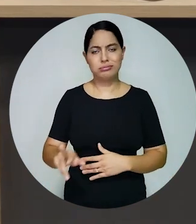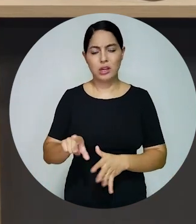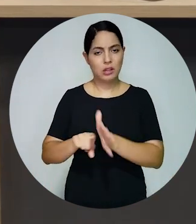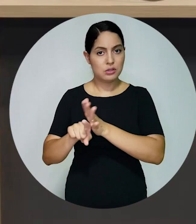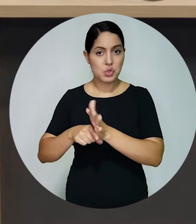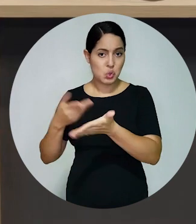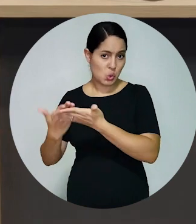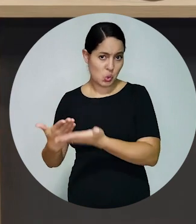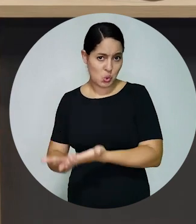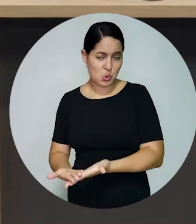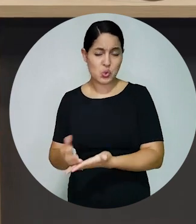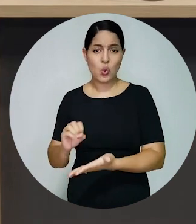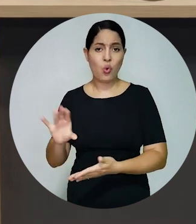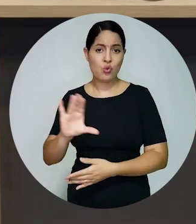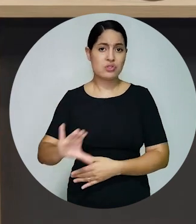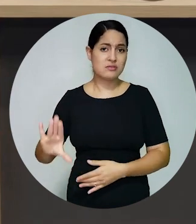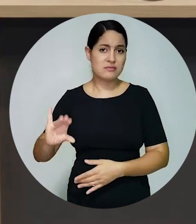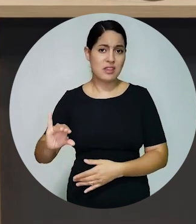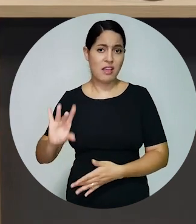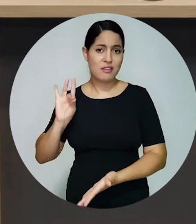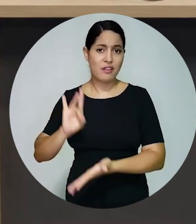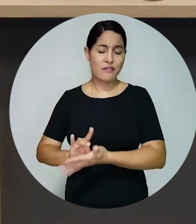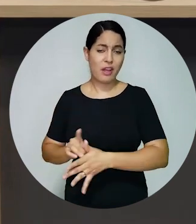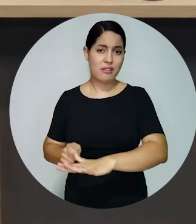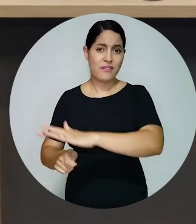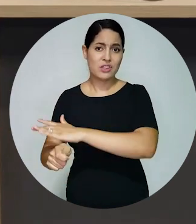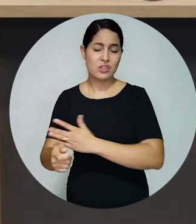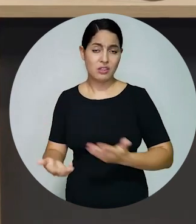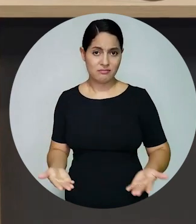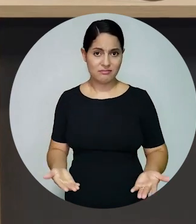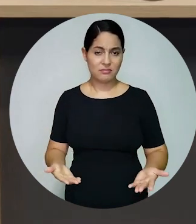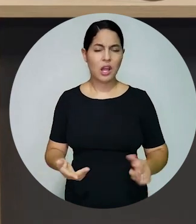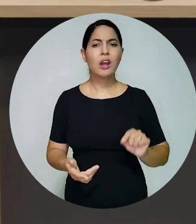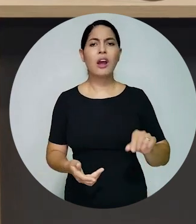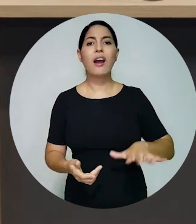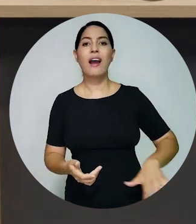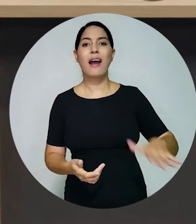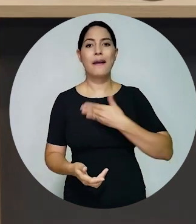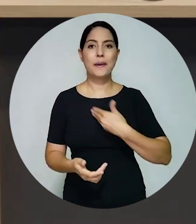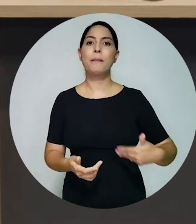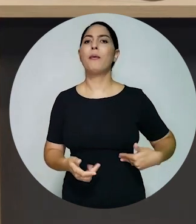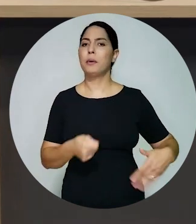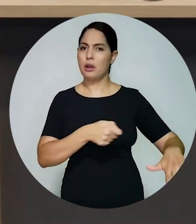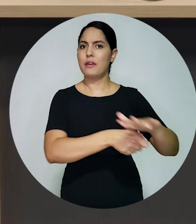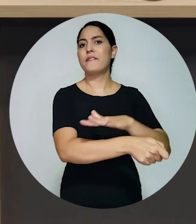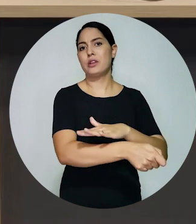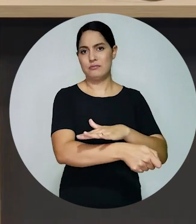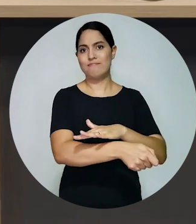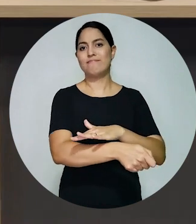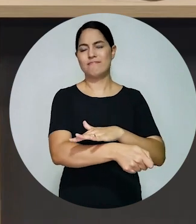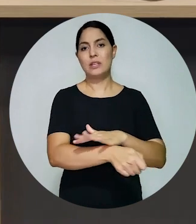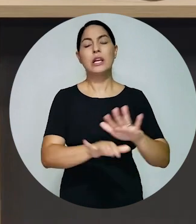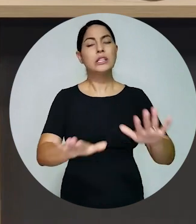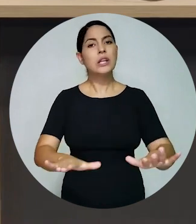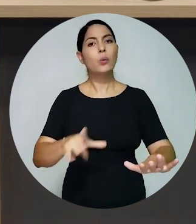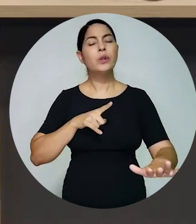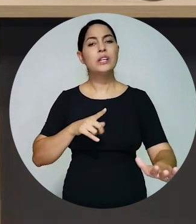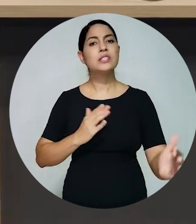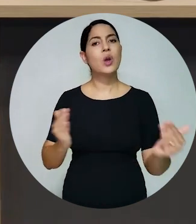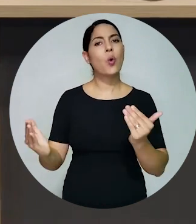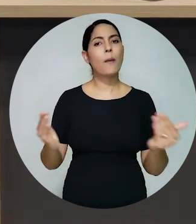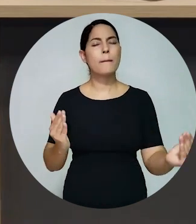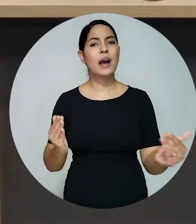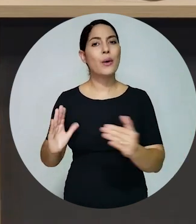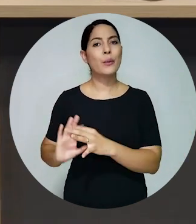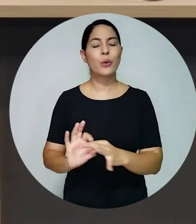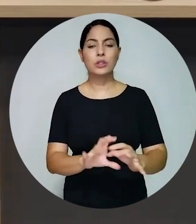investir em estudo, investir em ciência. Quem investe em ciência é o setor público.